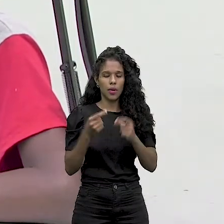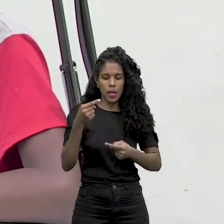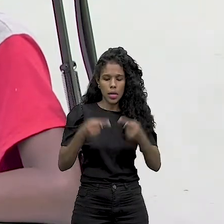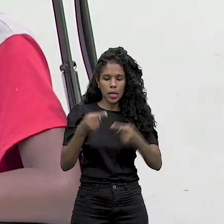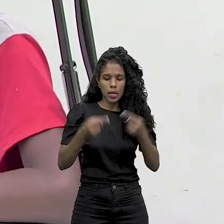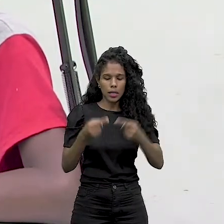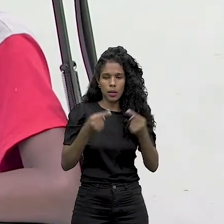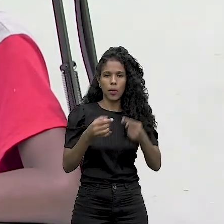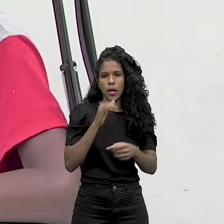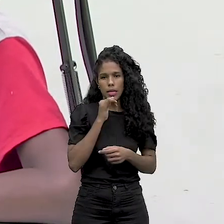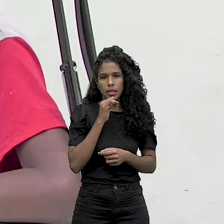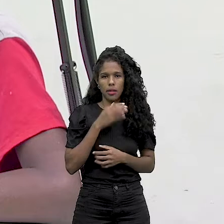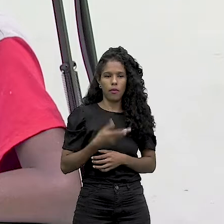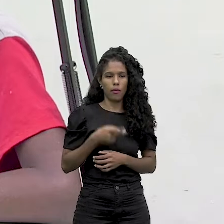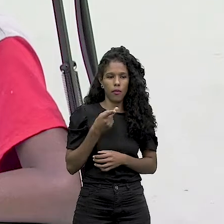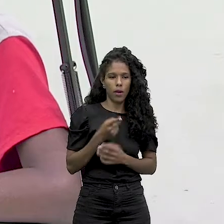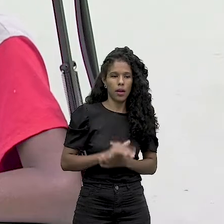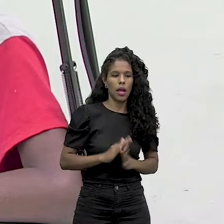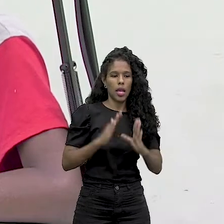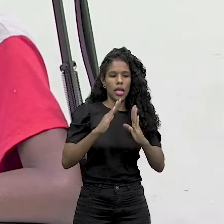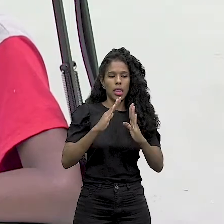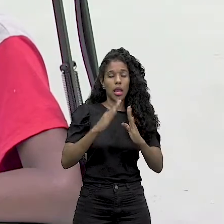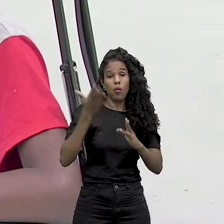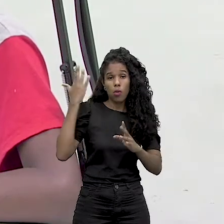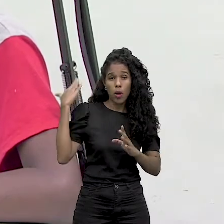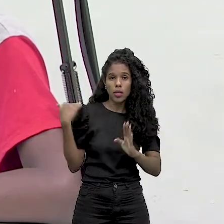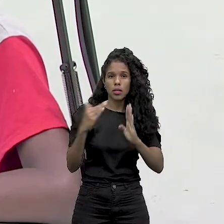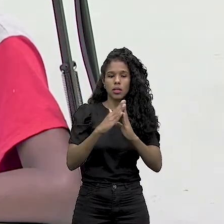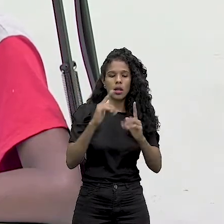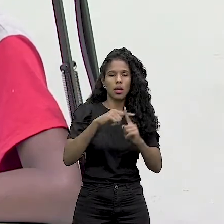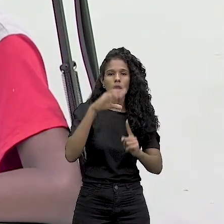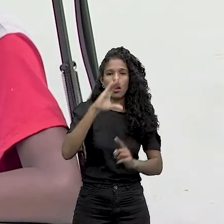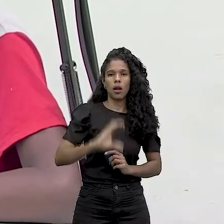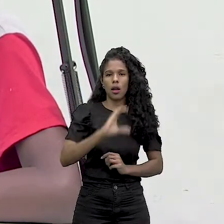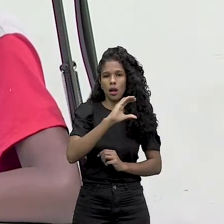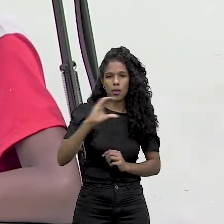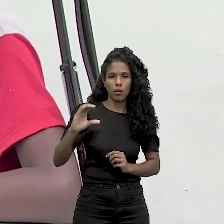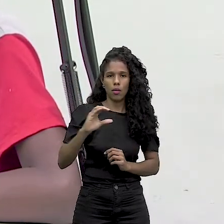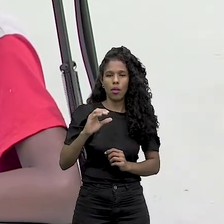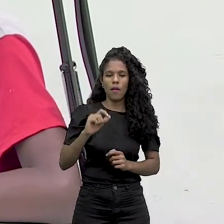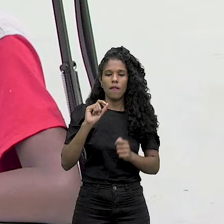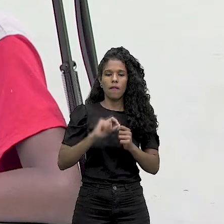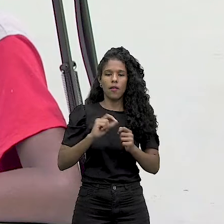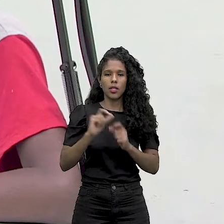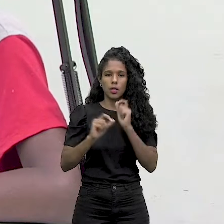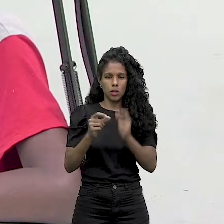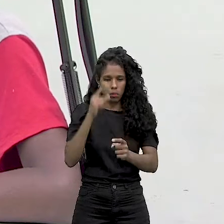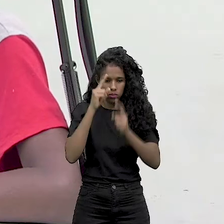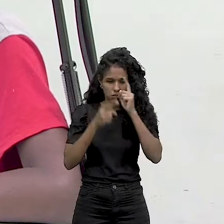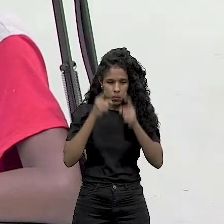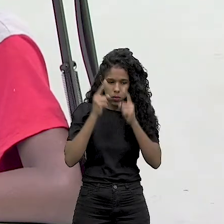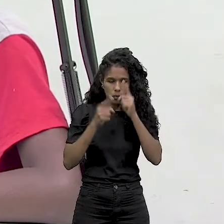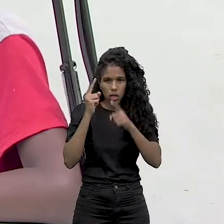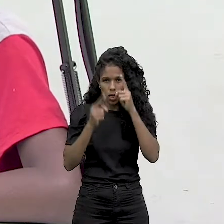Católica ditava naquela época os juros, a usura, né? Porque a pessoa tinha que comprar por